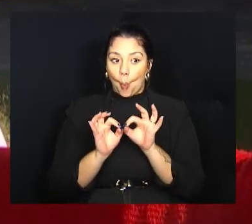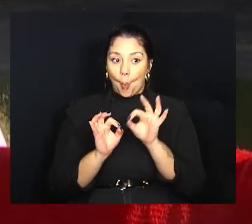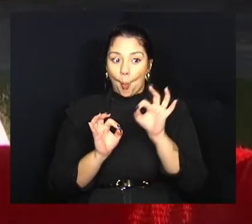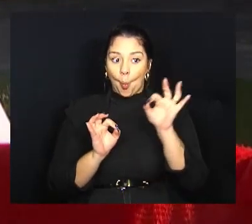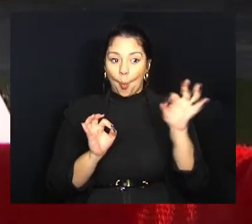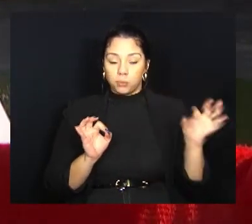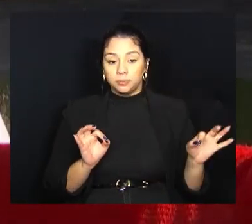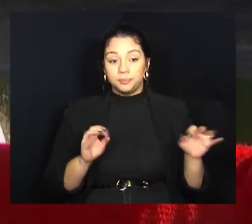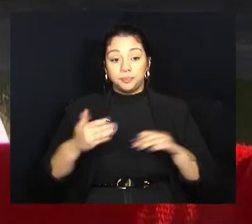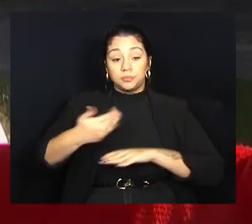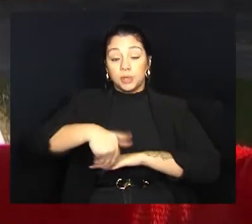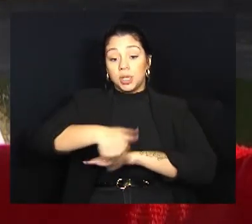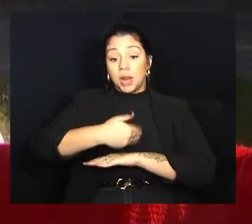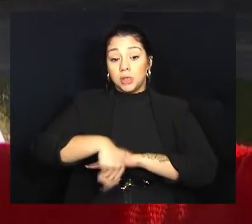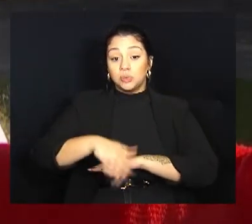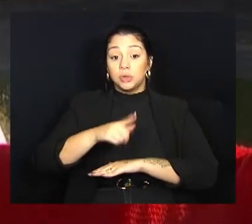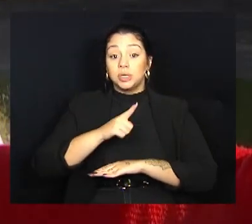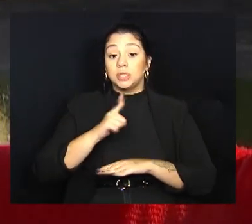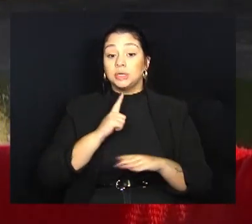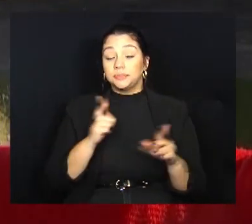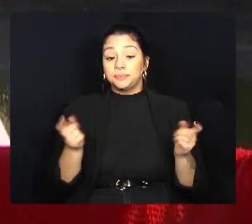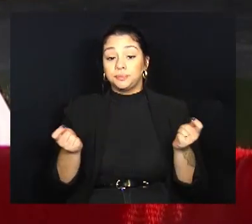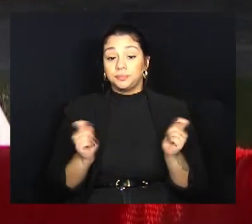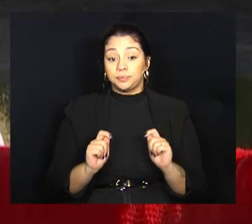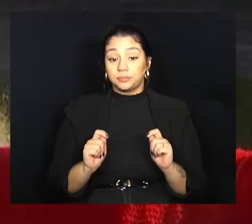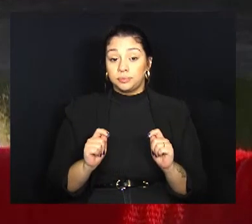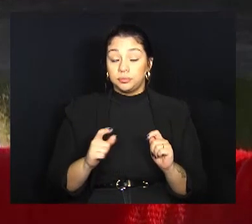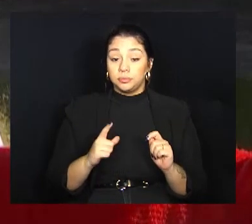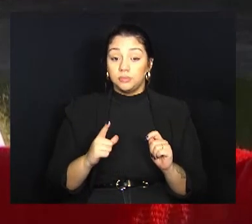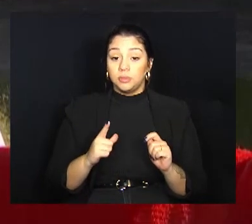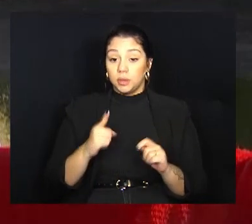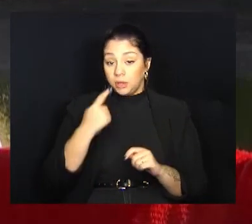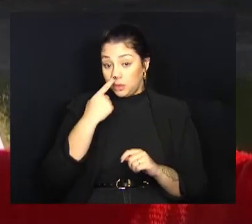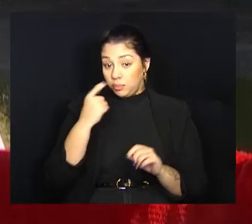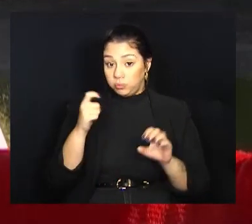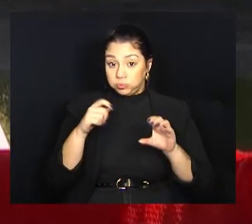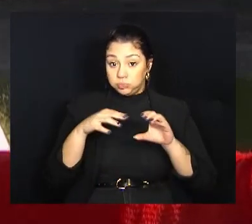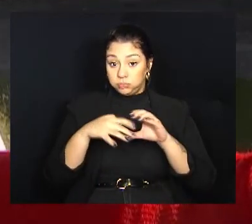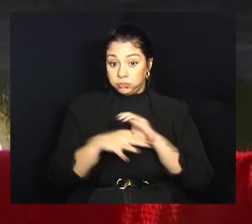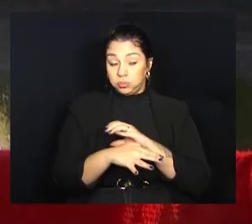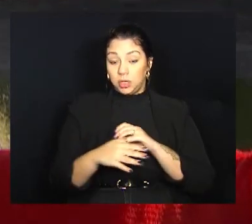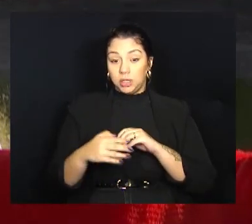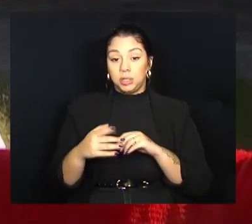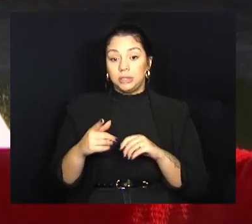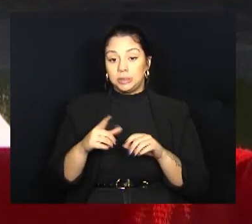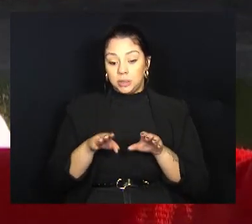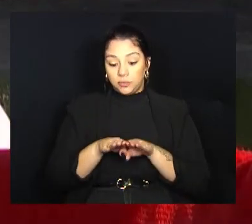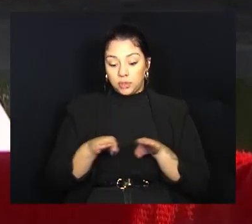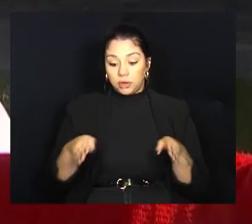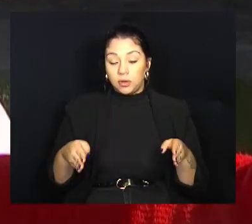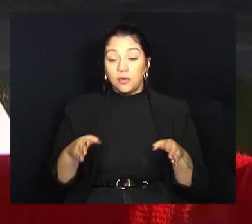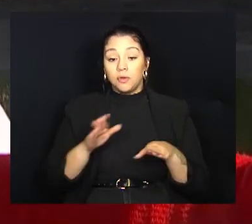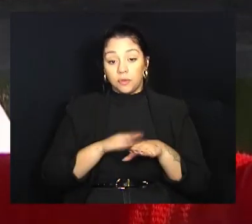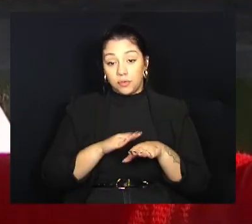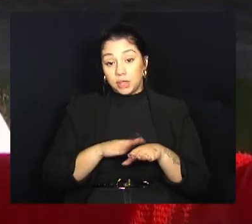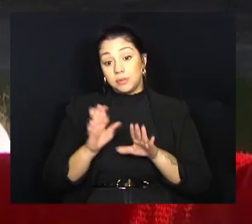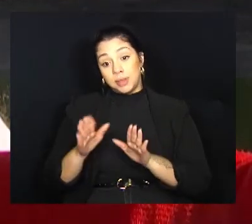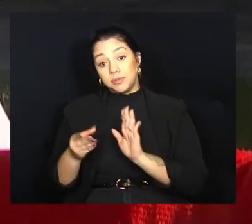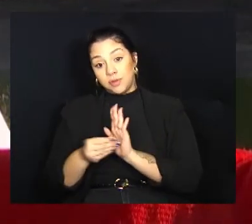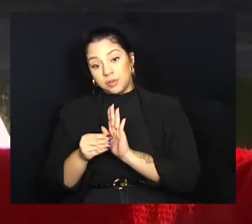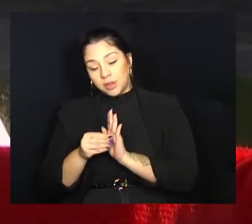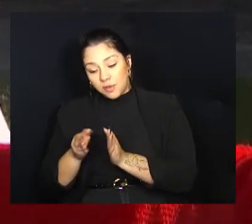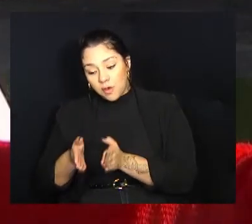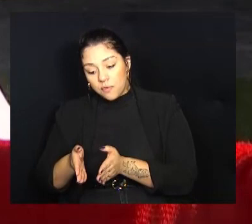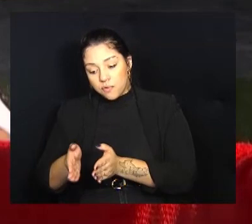nas ruas onde foi possível passar e coletar o esgoto, nas ruas, na calçada, isso foi feito. Faltavam as vielas, que